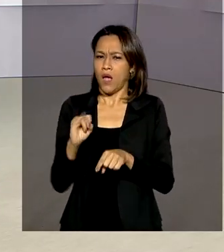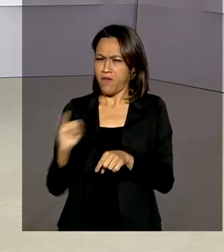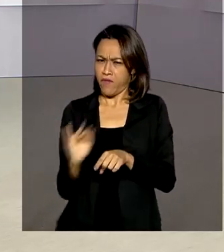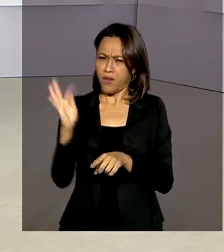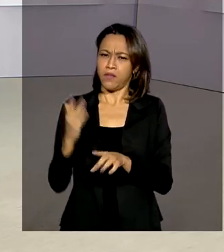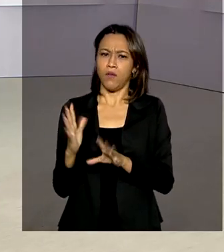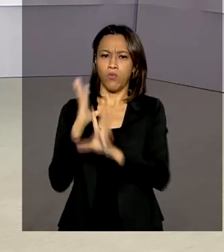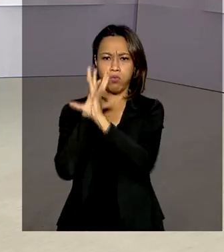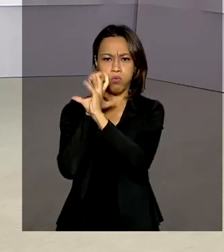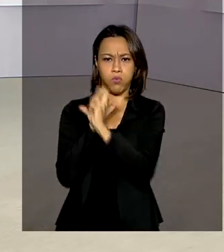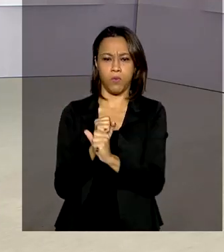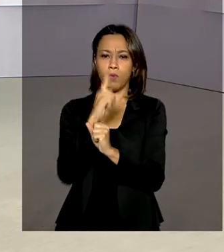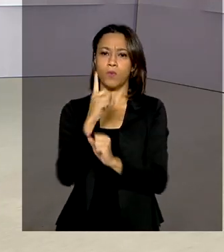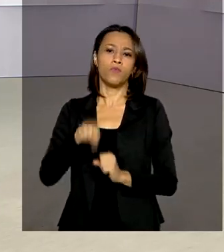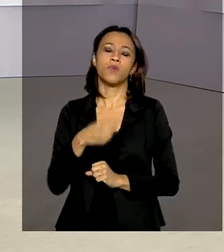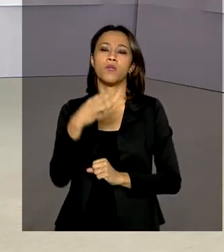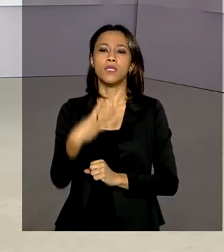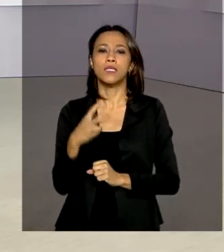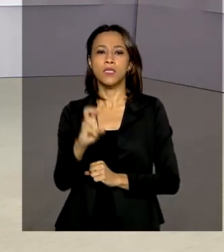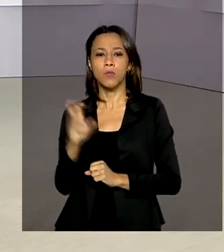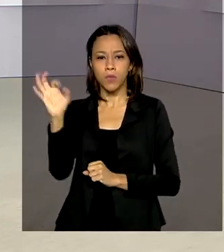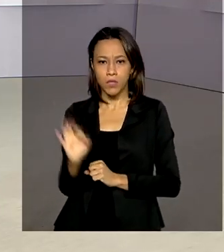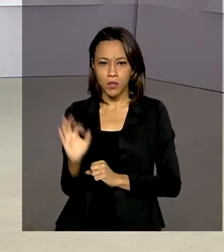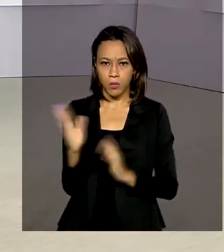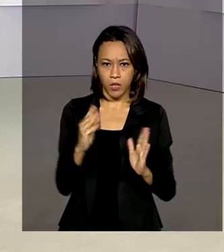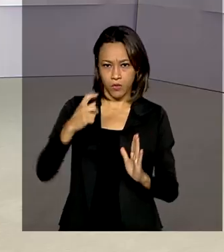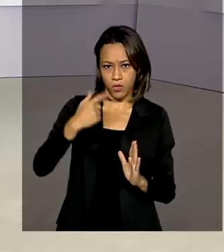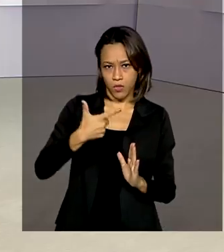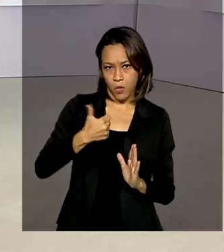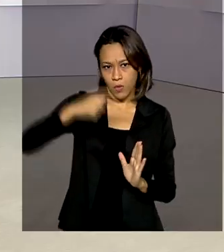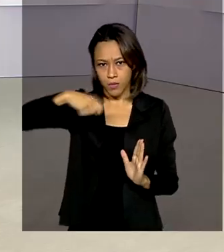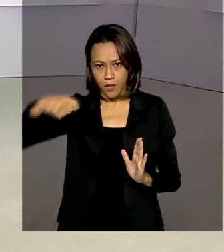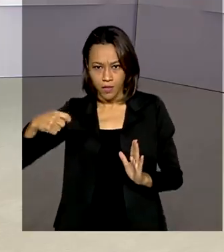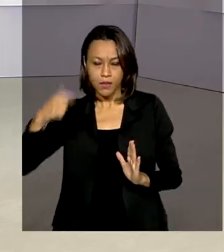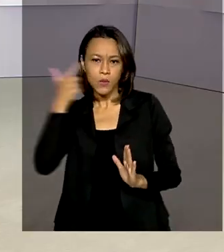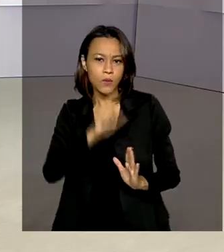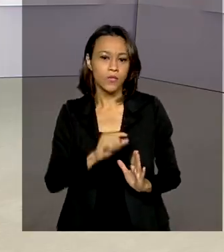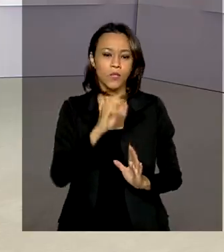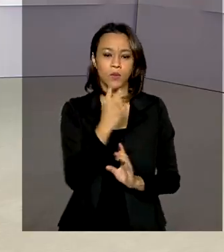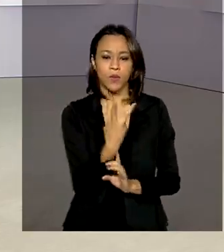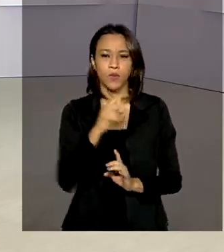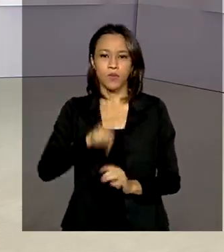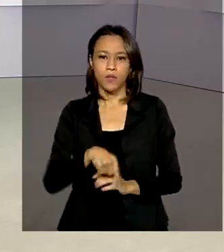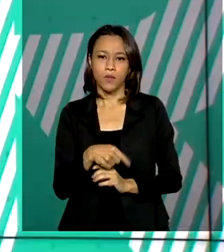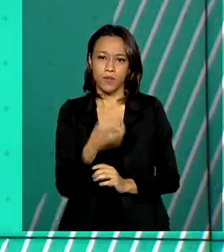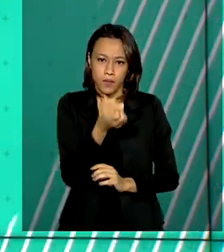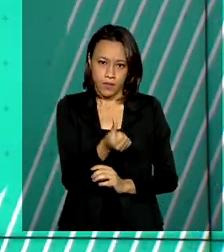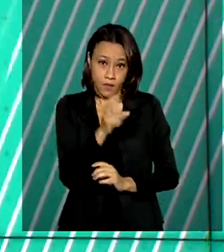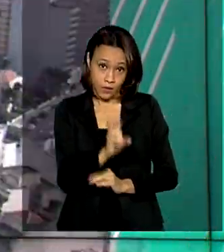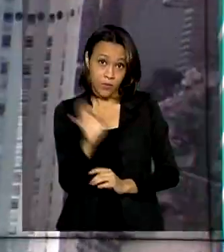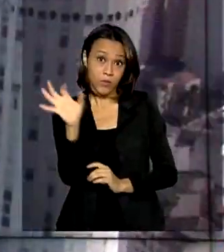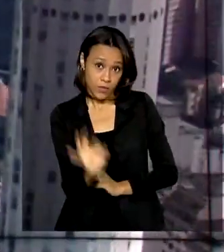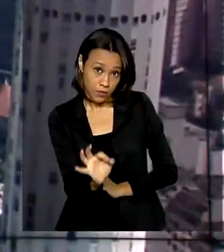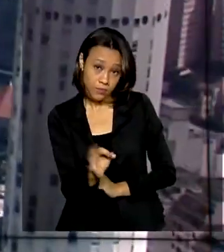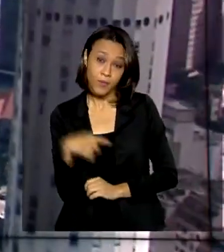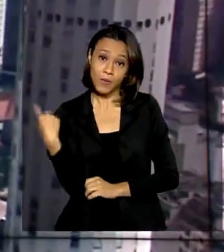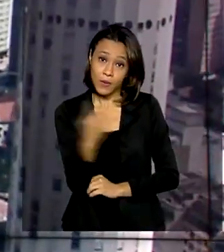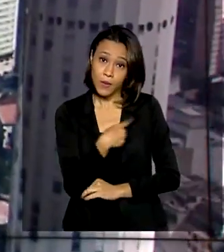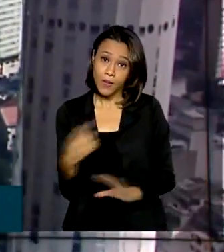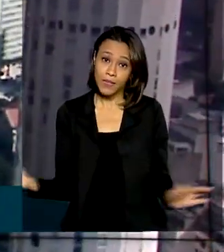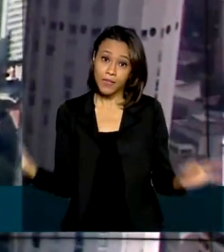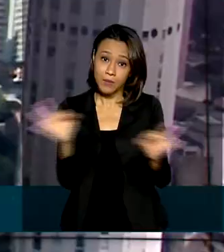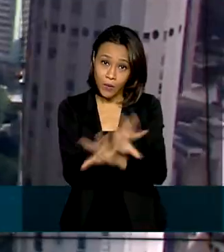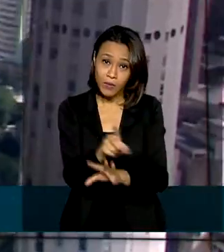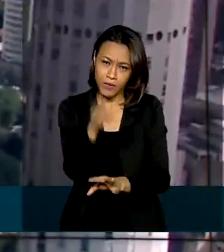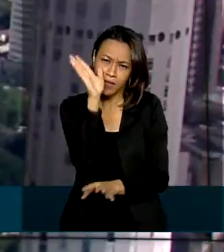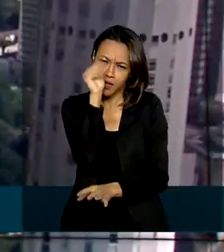de 1,35 por cento em 12 meses atingiu 2,65 por cento a gente fica por